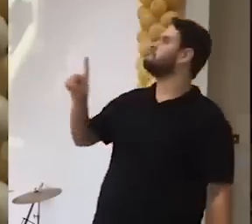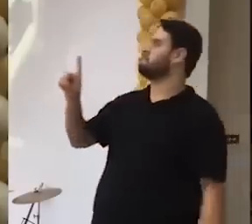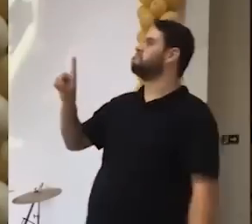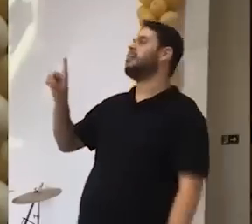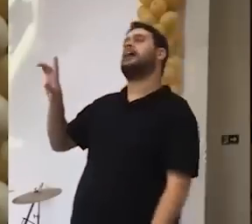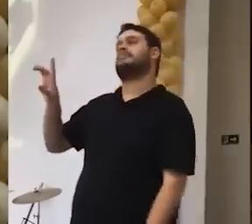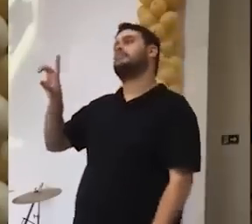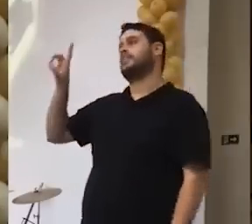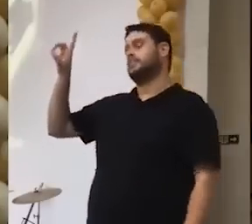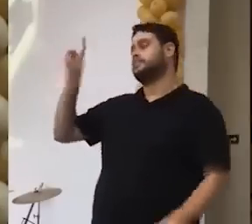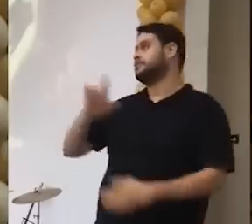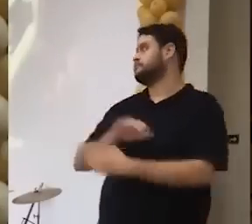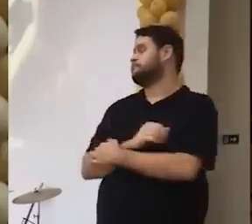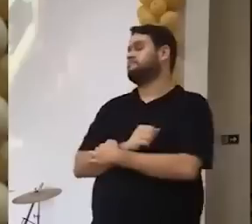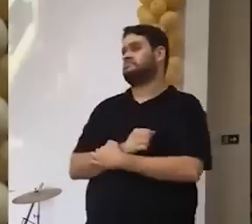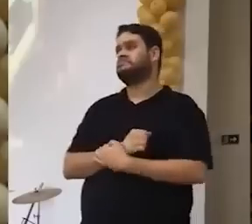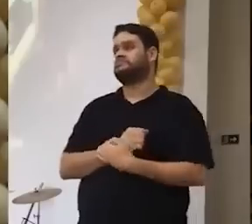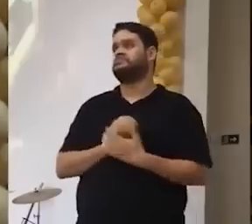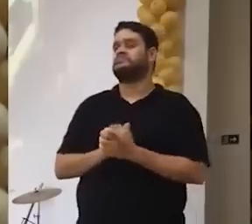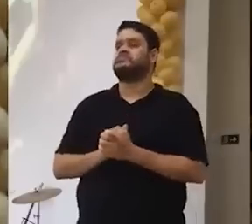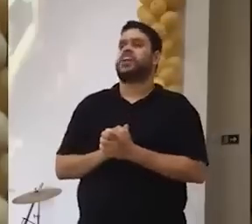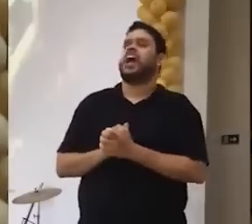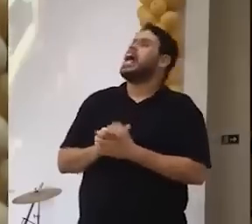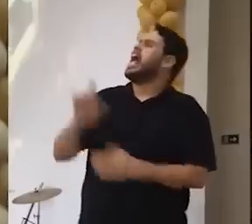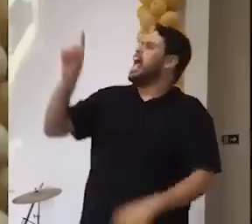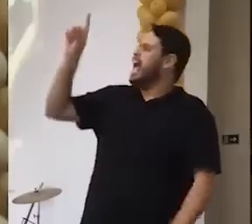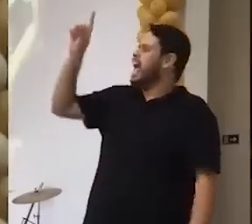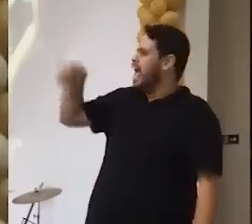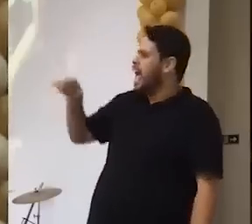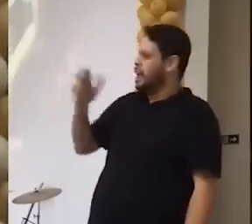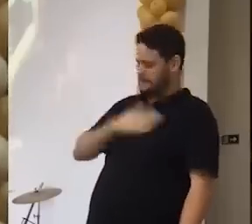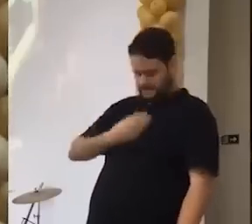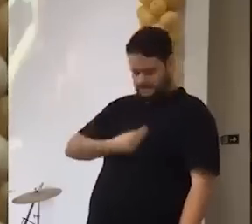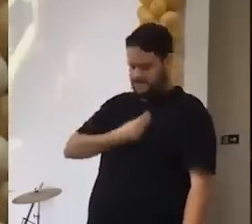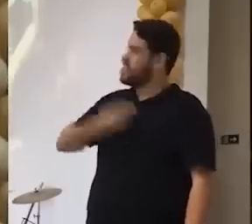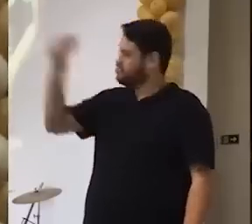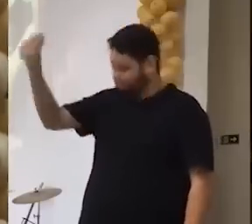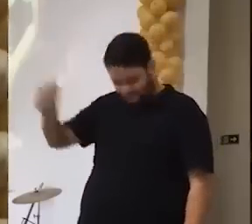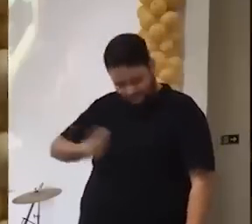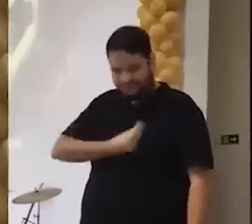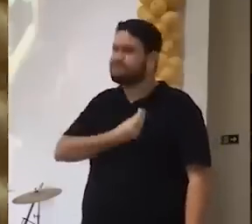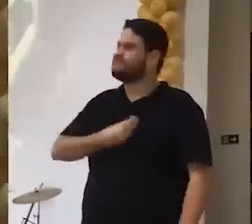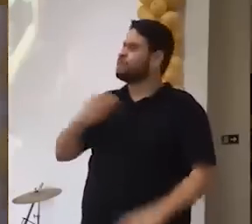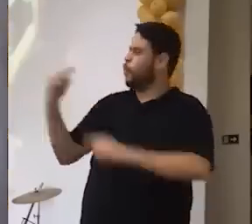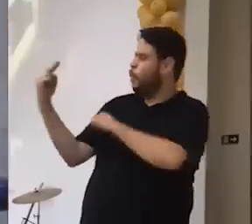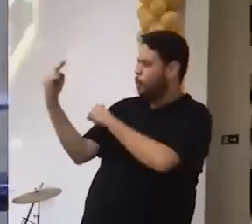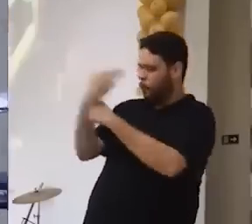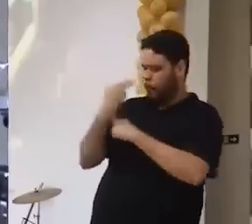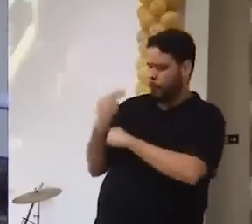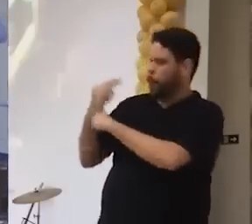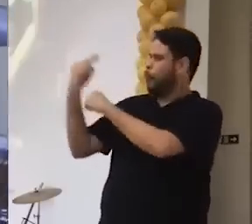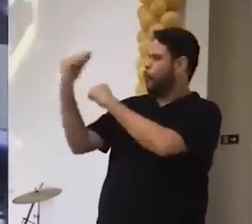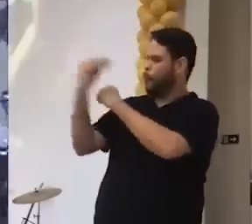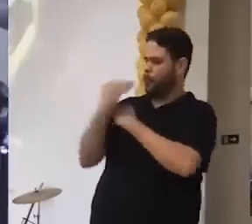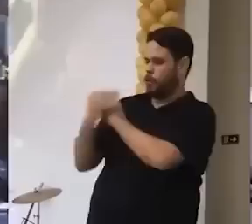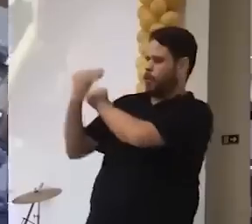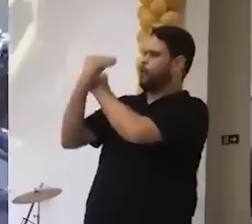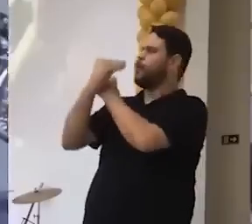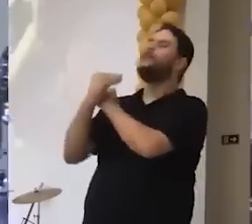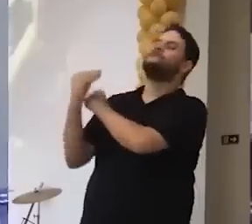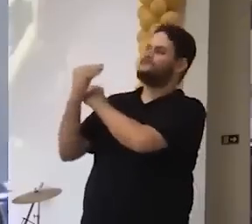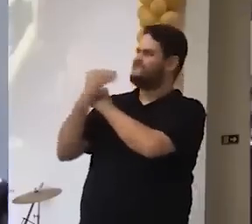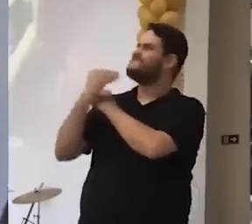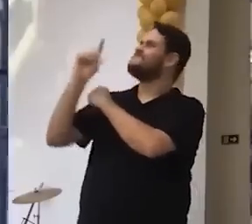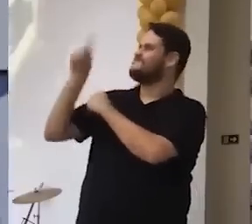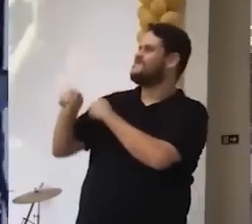Deus, eu quero te adorar. Porque tu és o Deus da minha vida. Tu és o meu Criador. Tu és o meu protetor. Tu és o